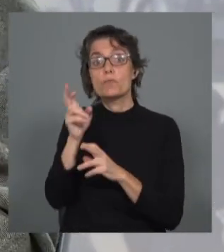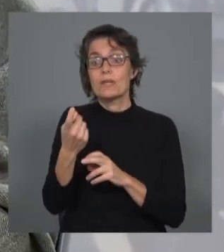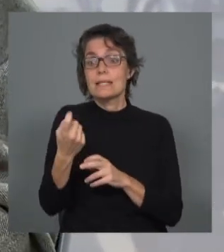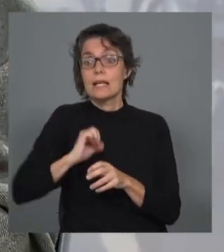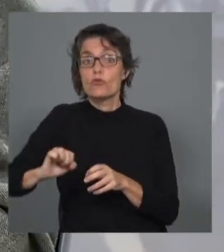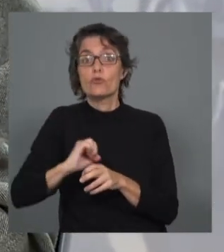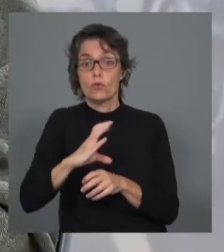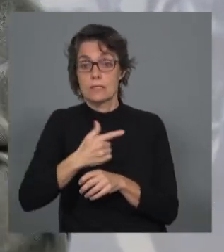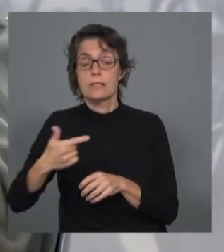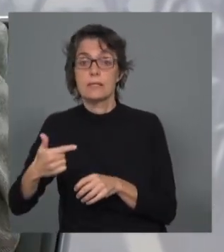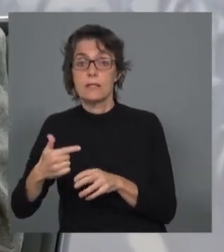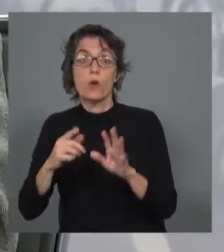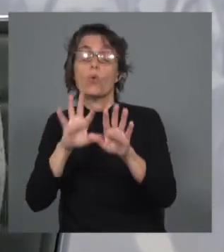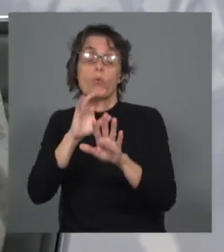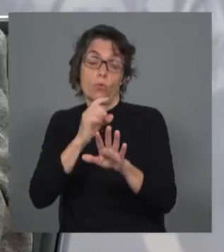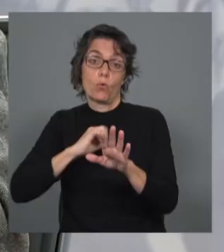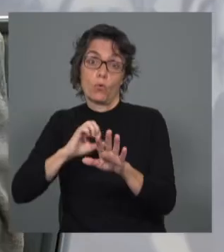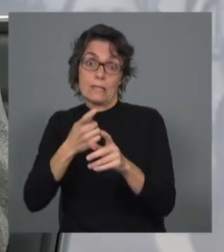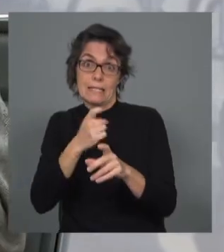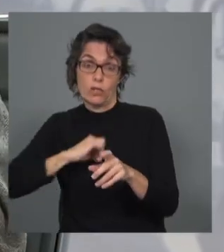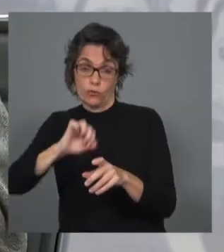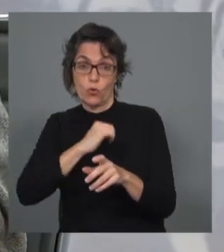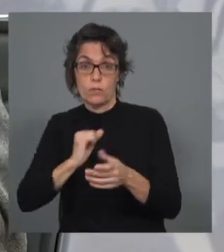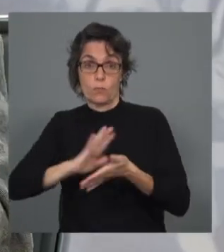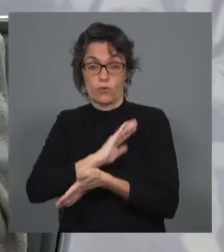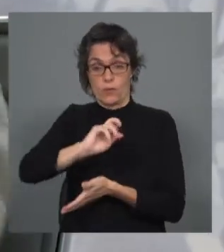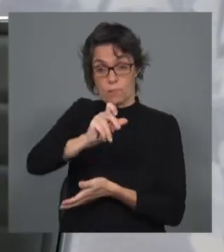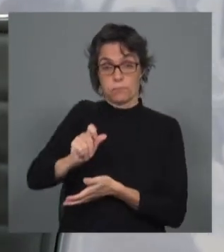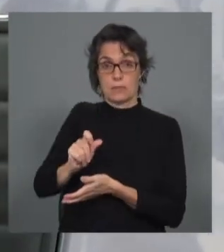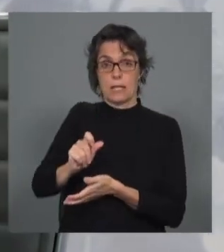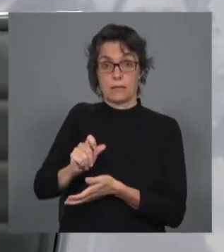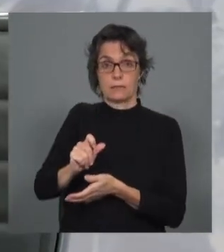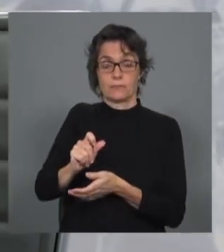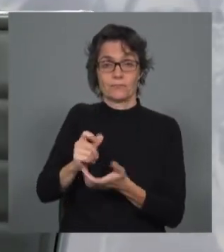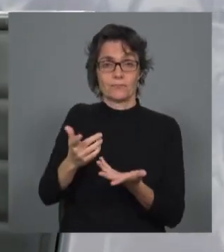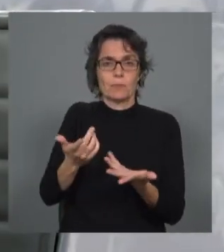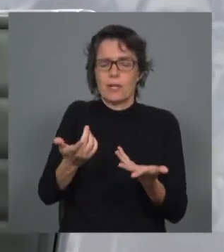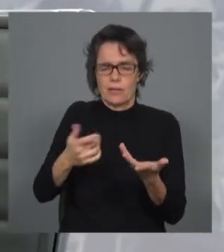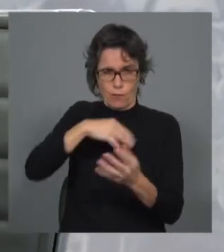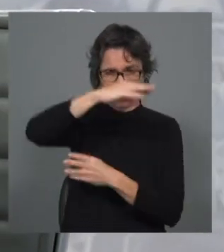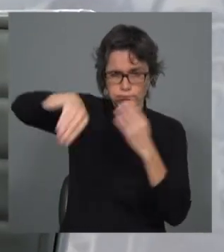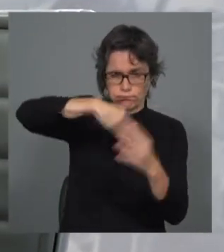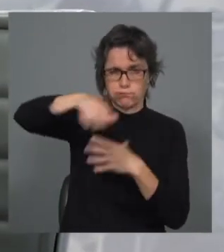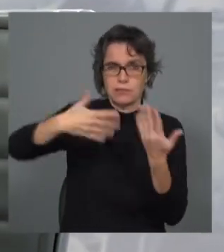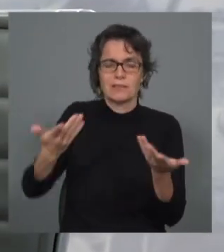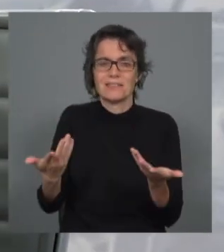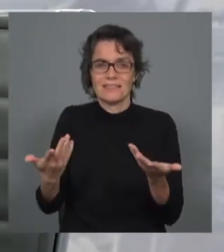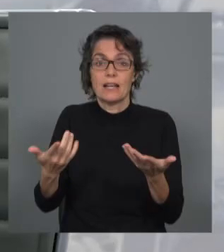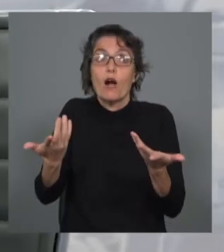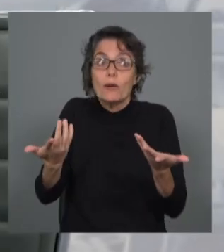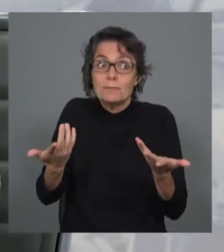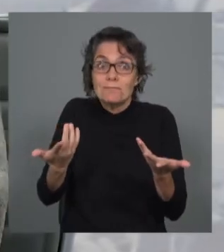tão pouco na distribuição, como eu lhe disse, em pontos de venda e em quiosques. Portanto, é a tempestade perfeita. Logo, havemos de